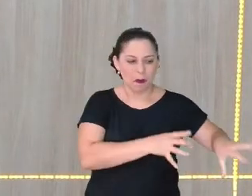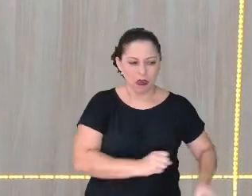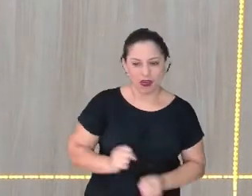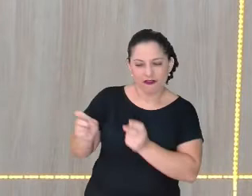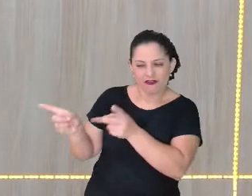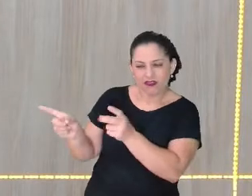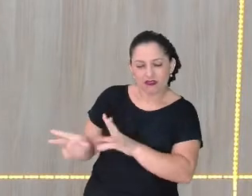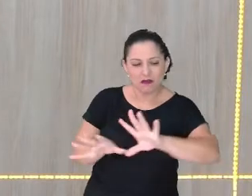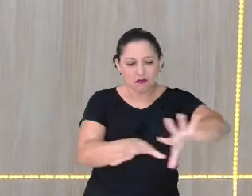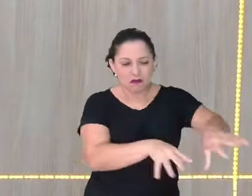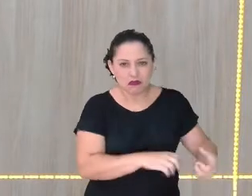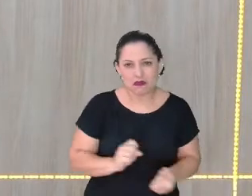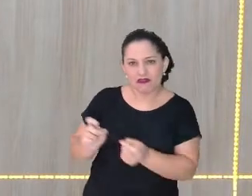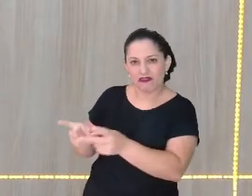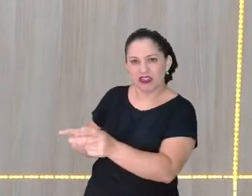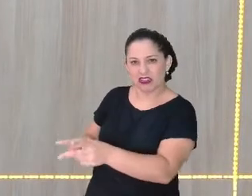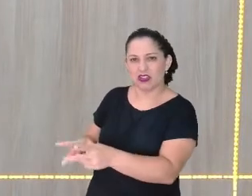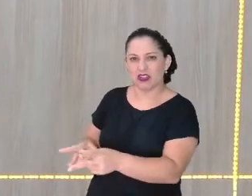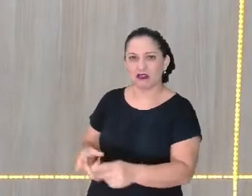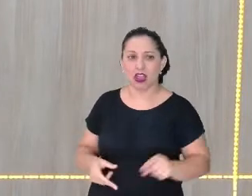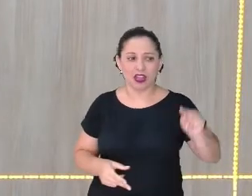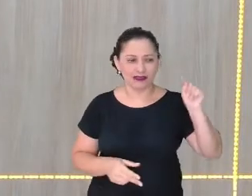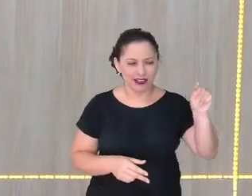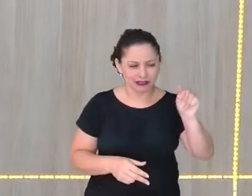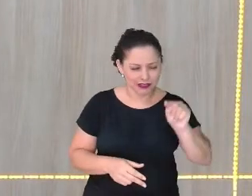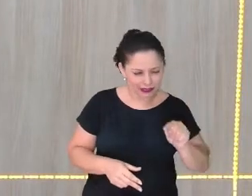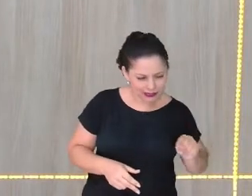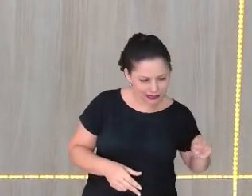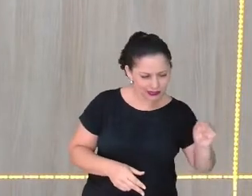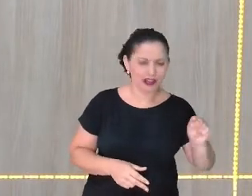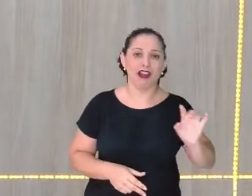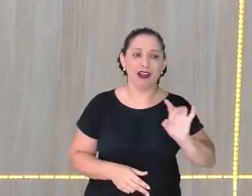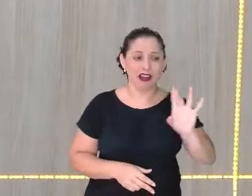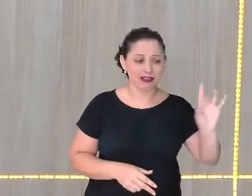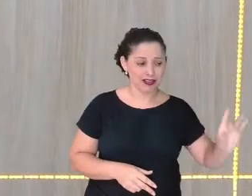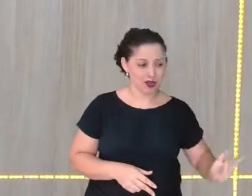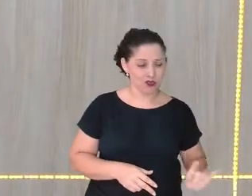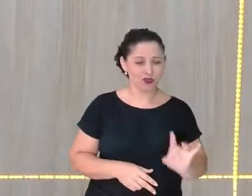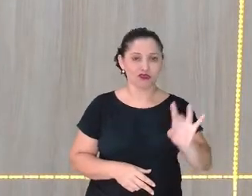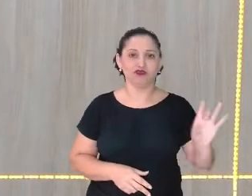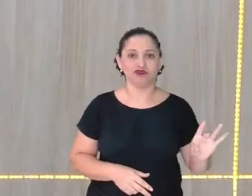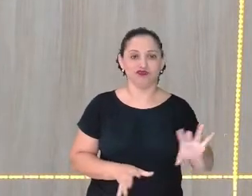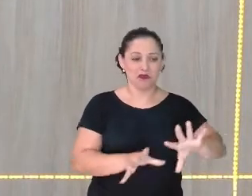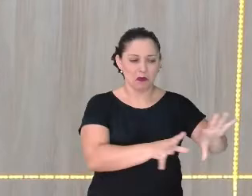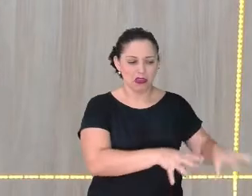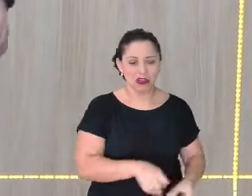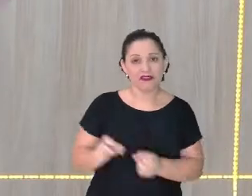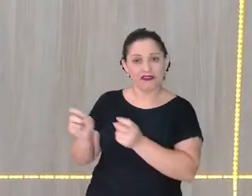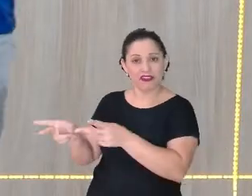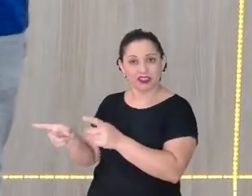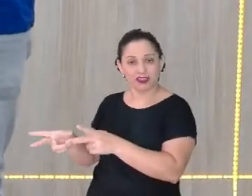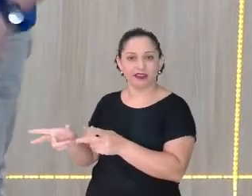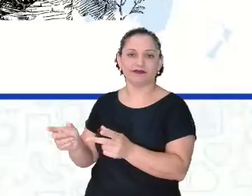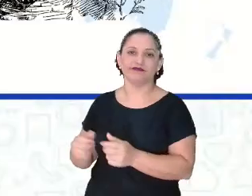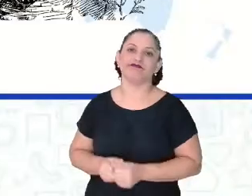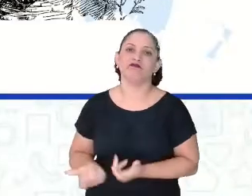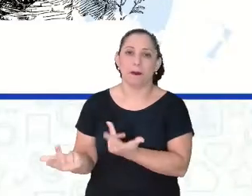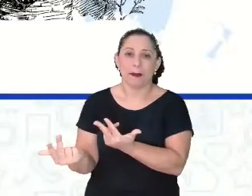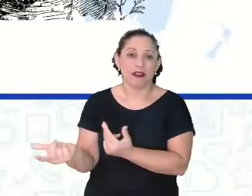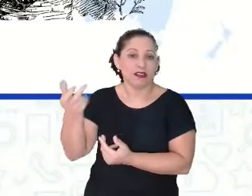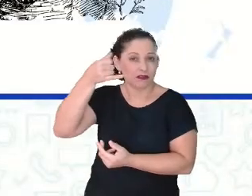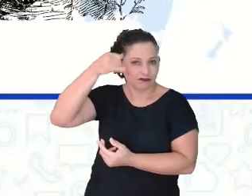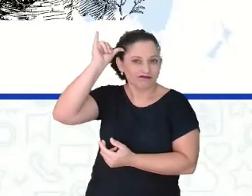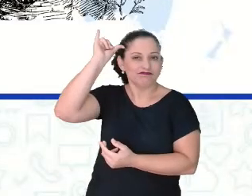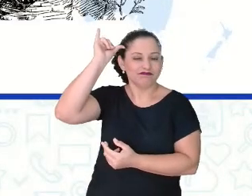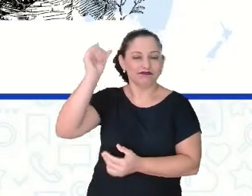Moçambique, Costa do Marfim, né? E outras regiões. Vamos para frente. Então na imagem aí, Billy, só para o pessoal